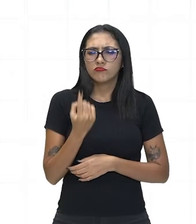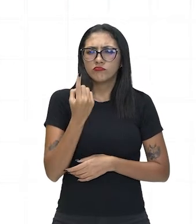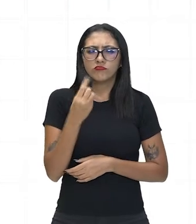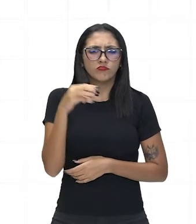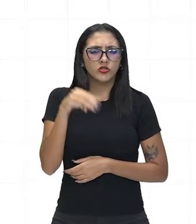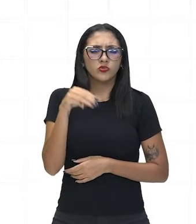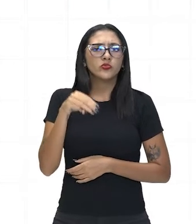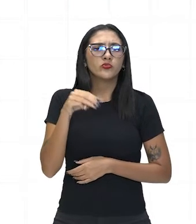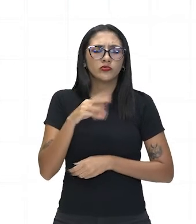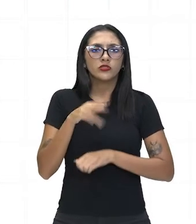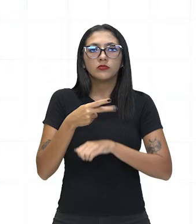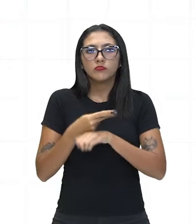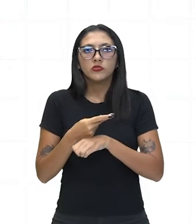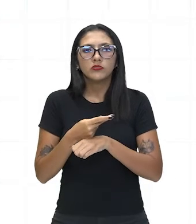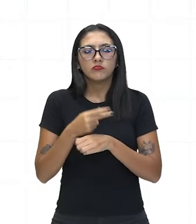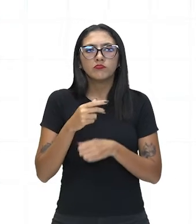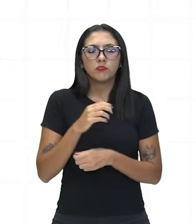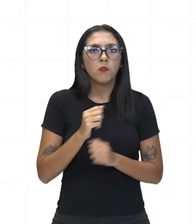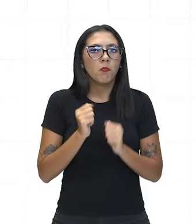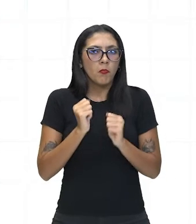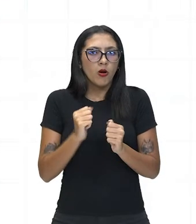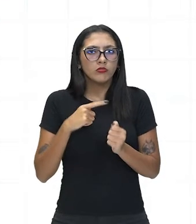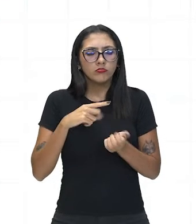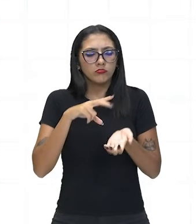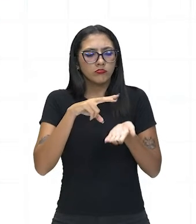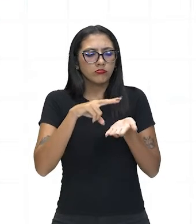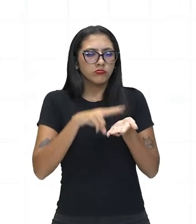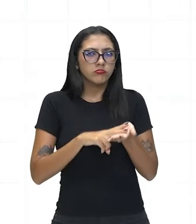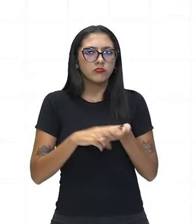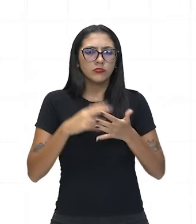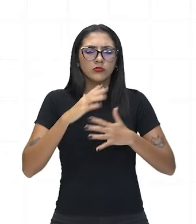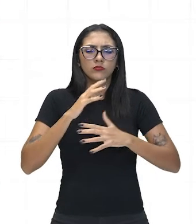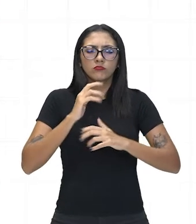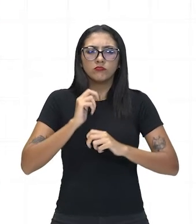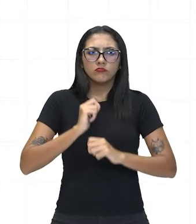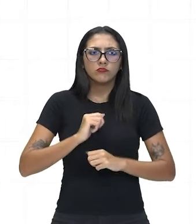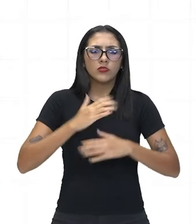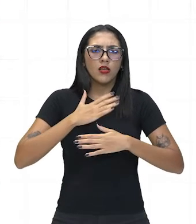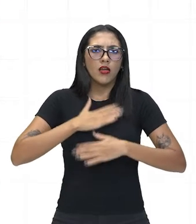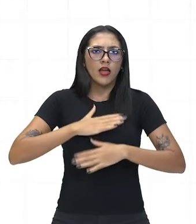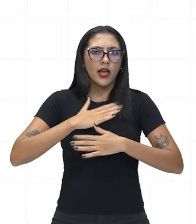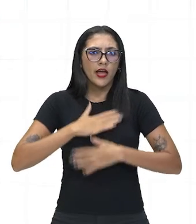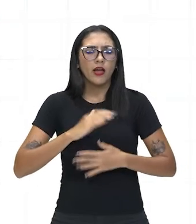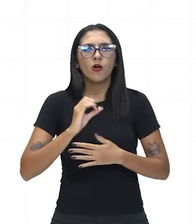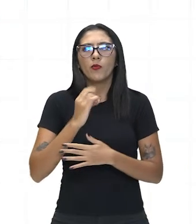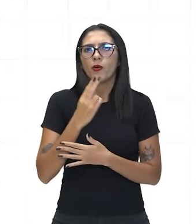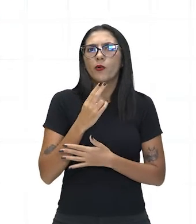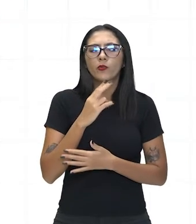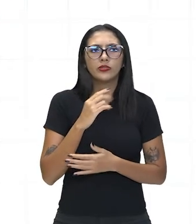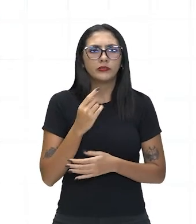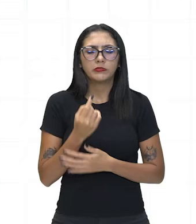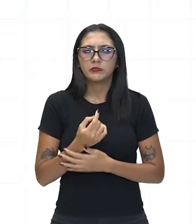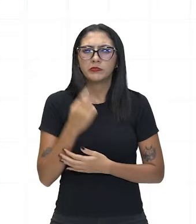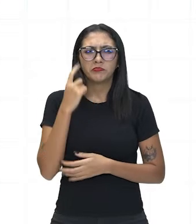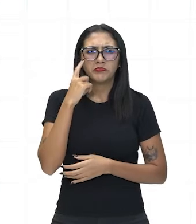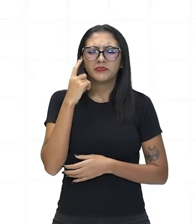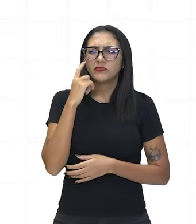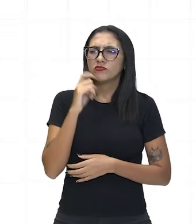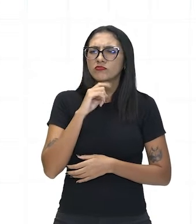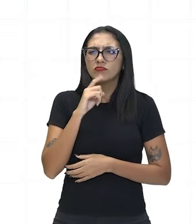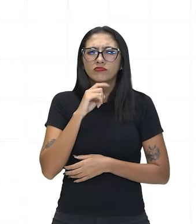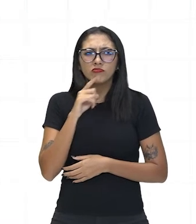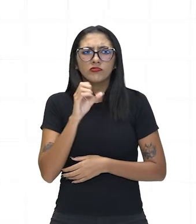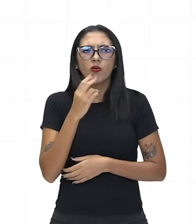a pessoa ela pode permanecer com relaxamento muscular, confusa por alguns minutos,